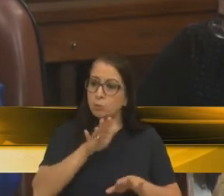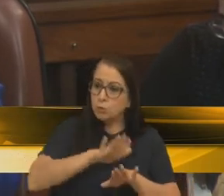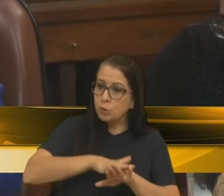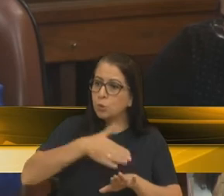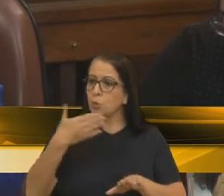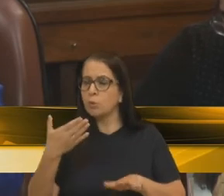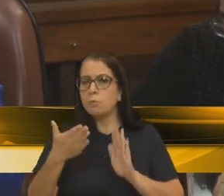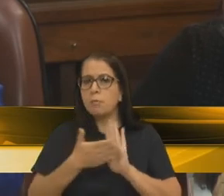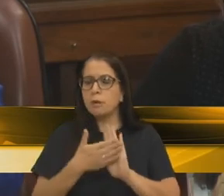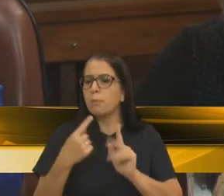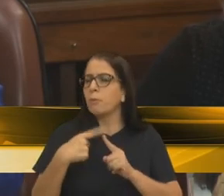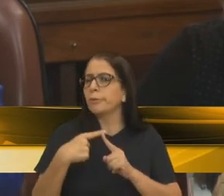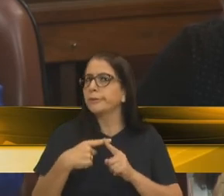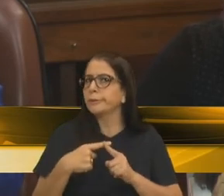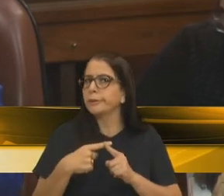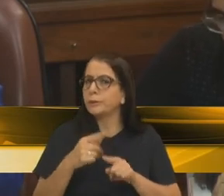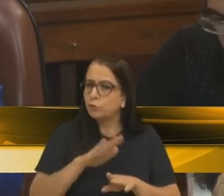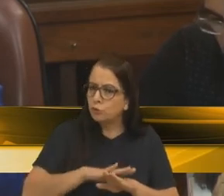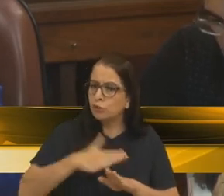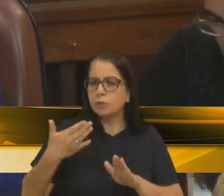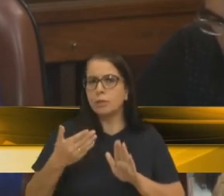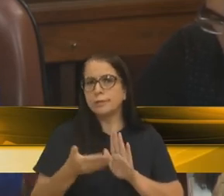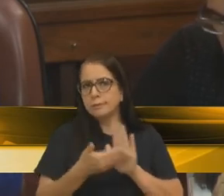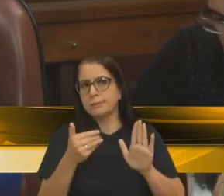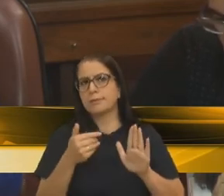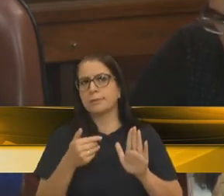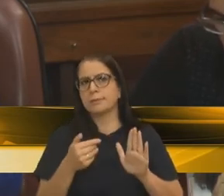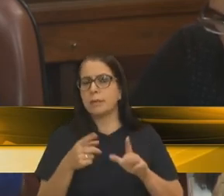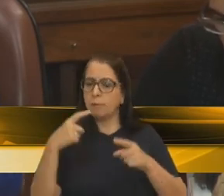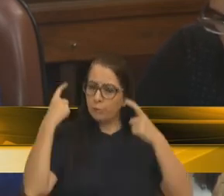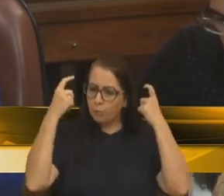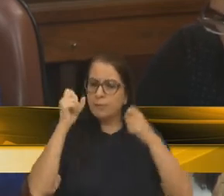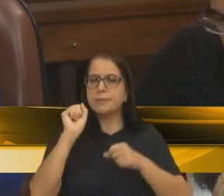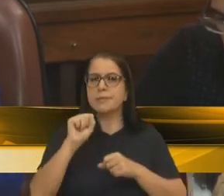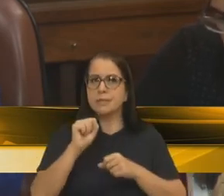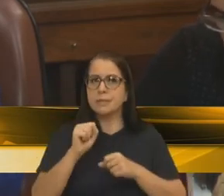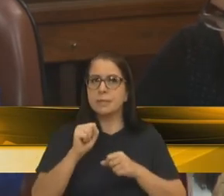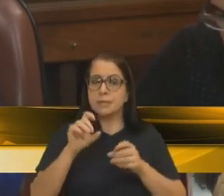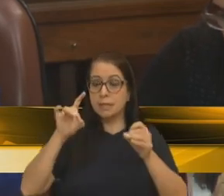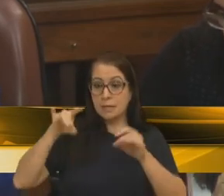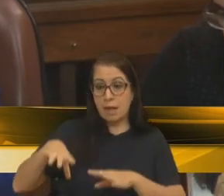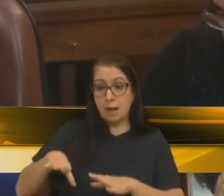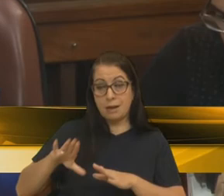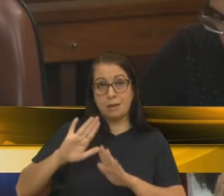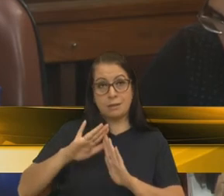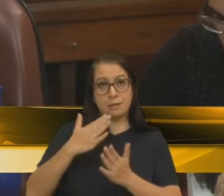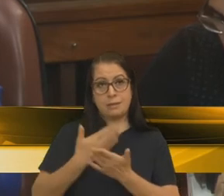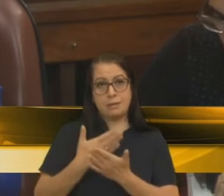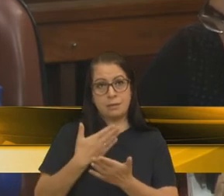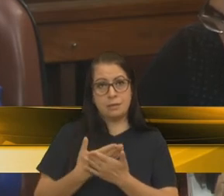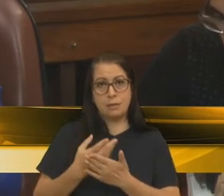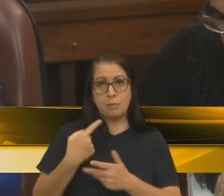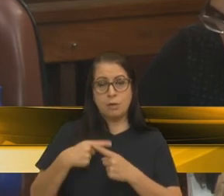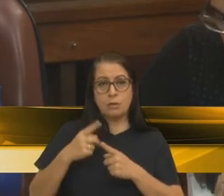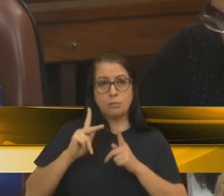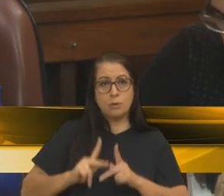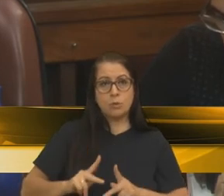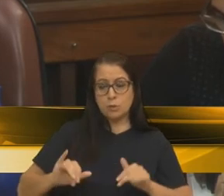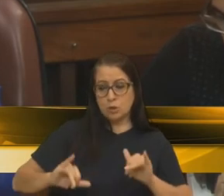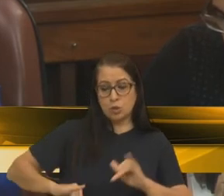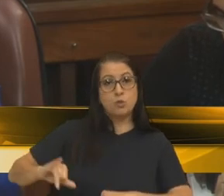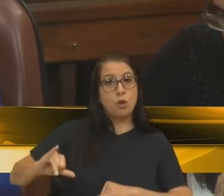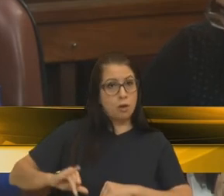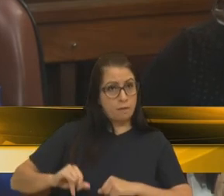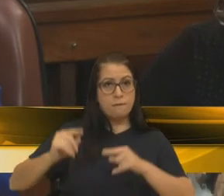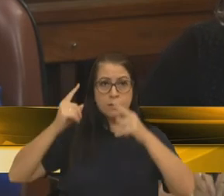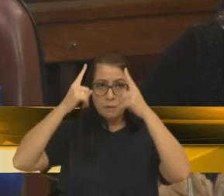que nós estamos excluindo essa pauta? E me preocupa, sim, a questão da evasão escolar, porque as pessoas que sofrem essa